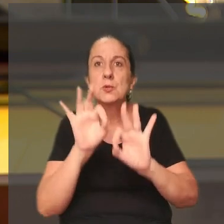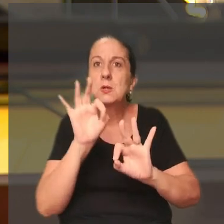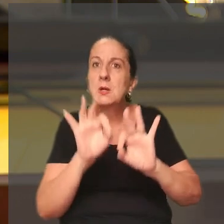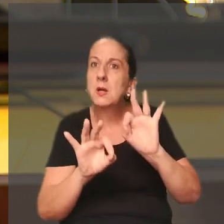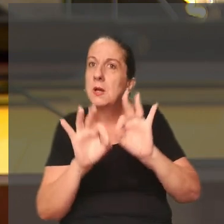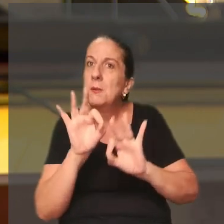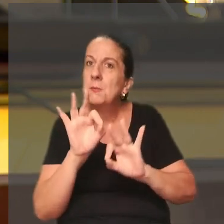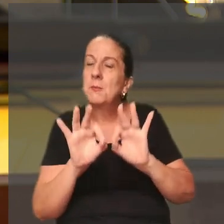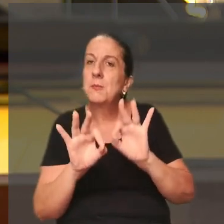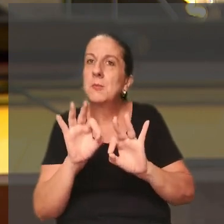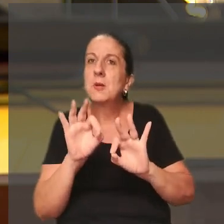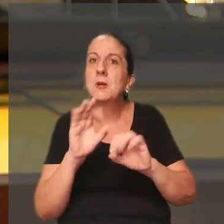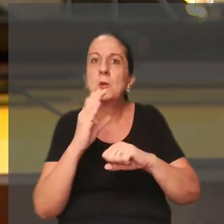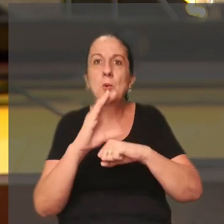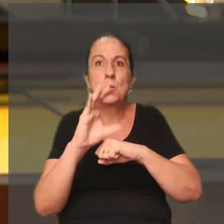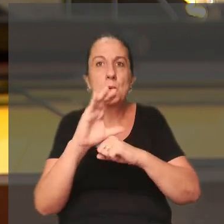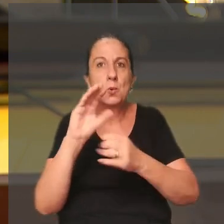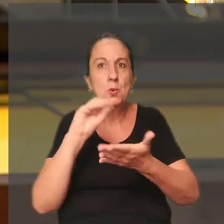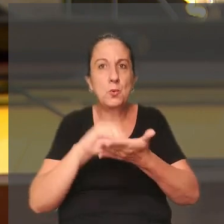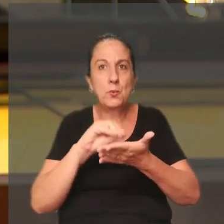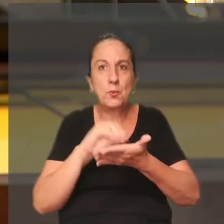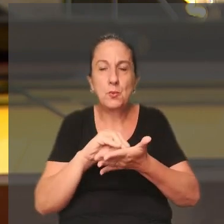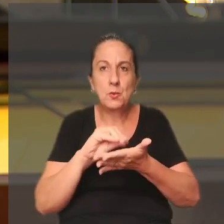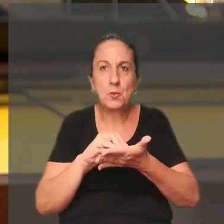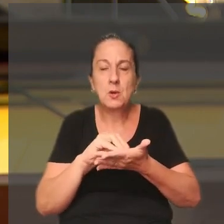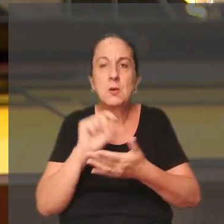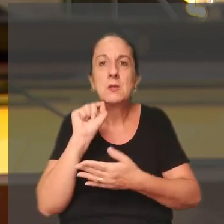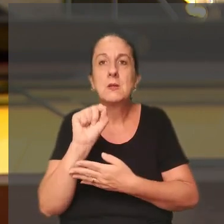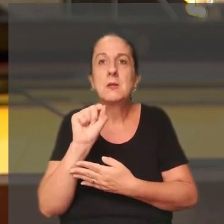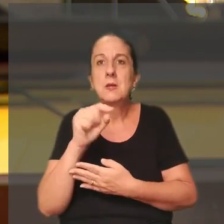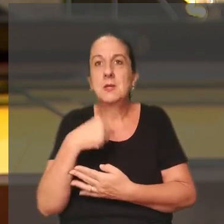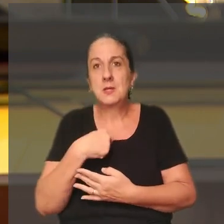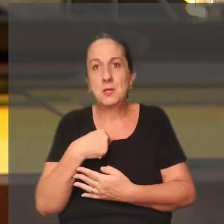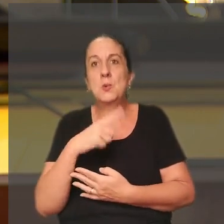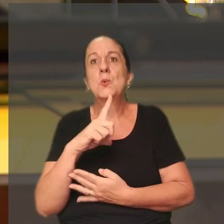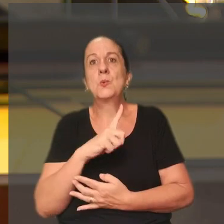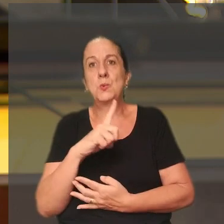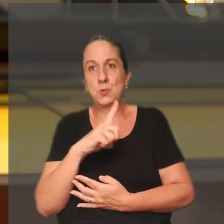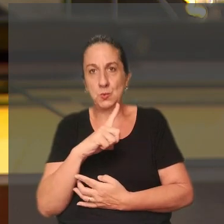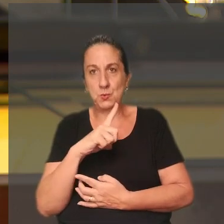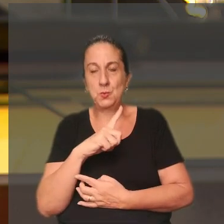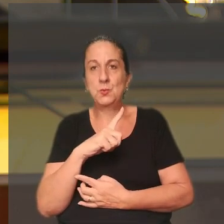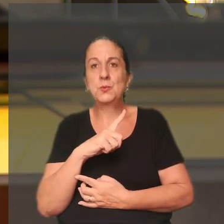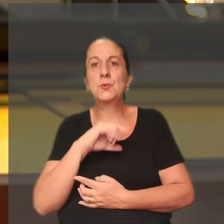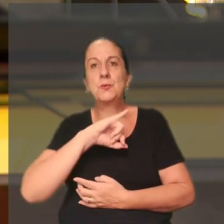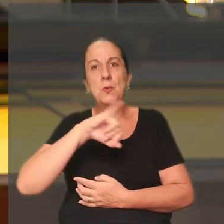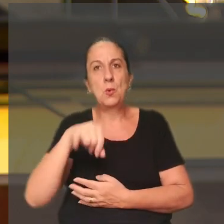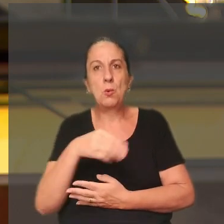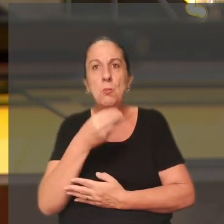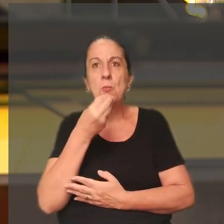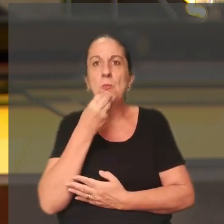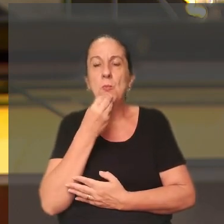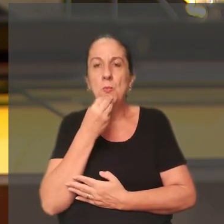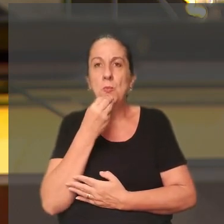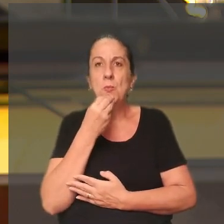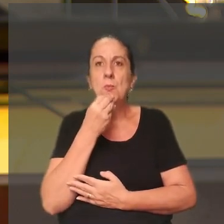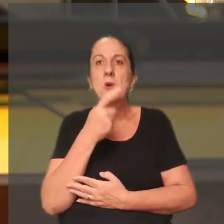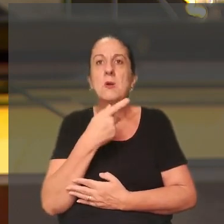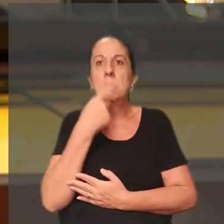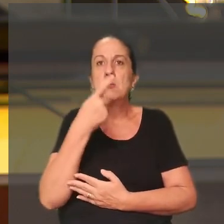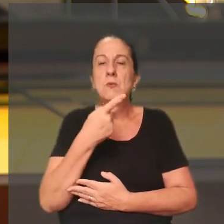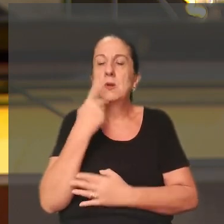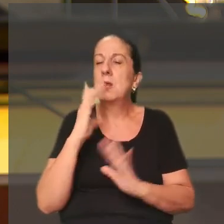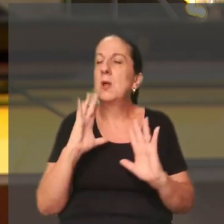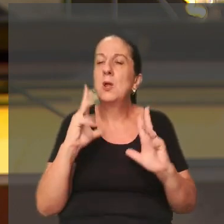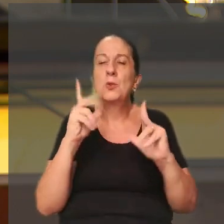no julgamento desse incidente de inconstitucionalidade desse dispositivo que eu tive a